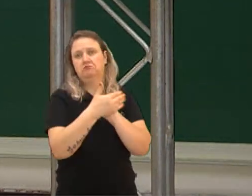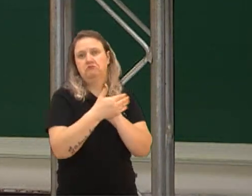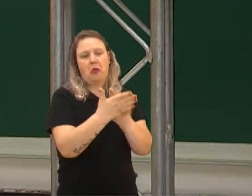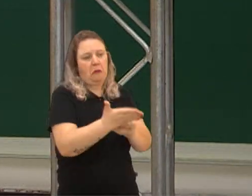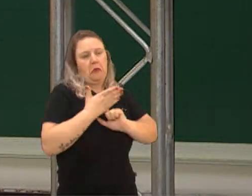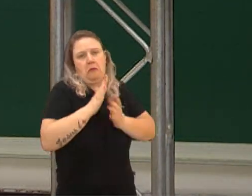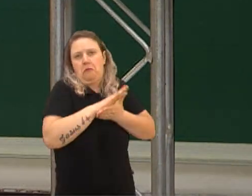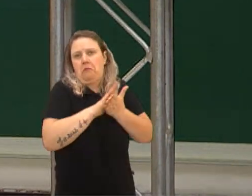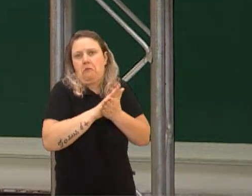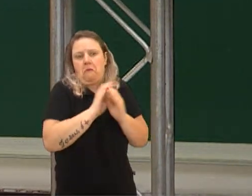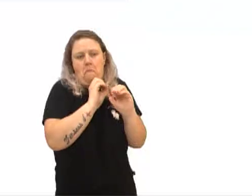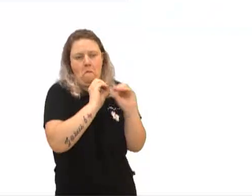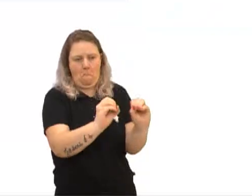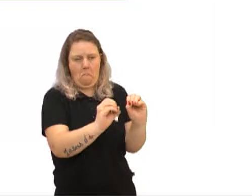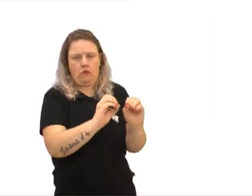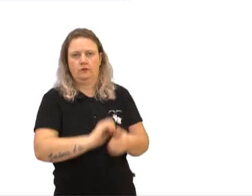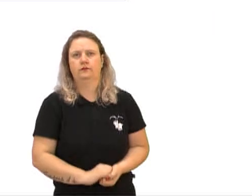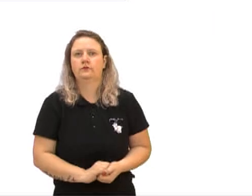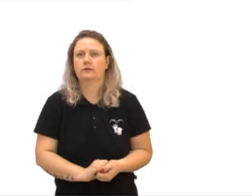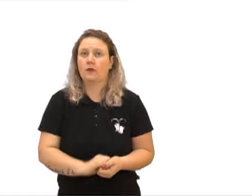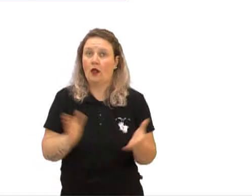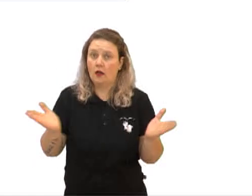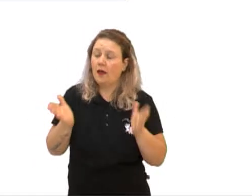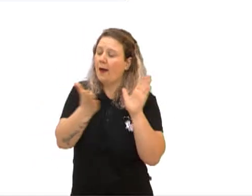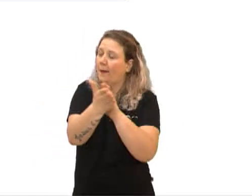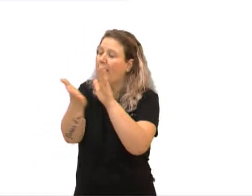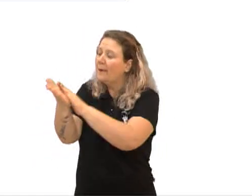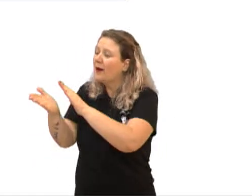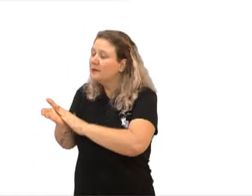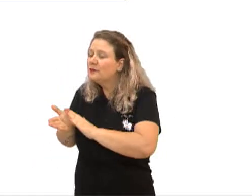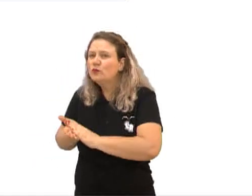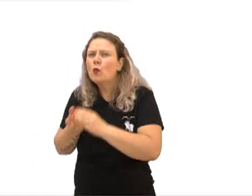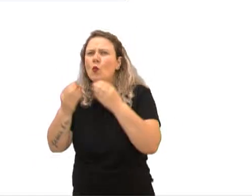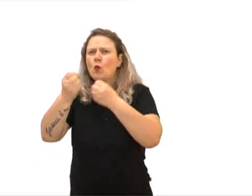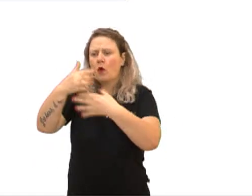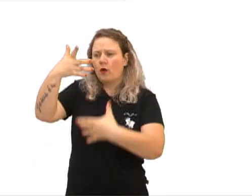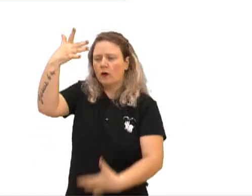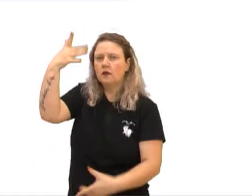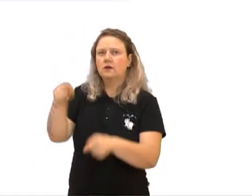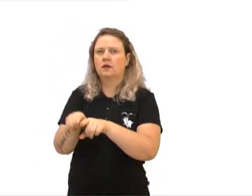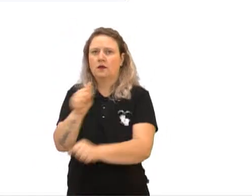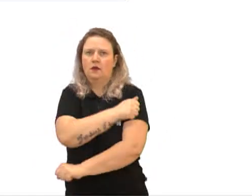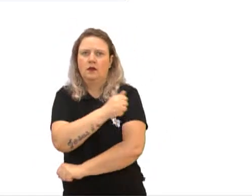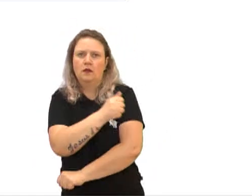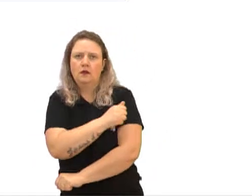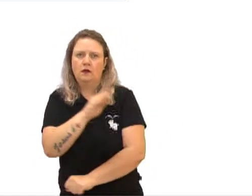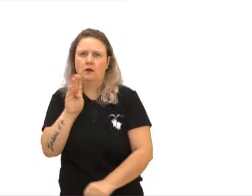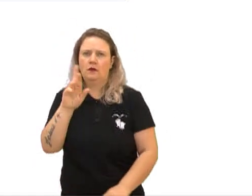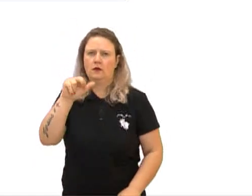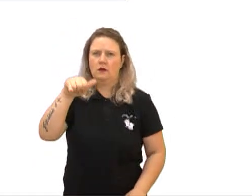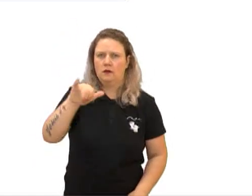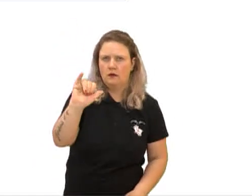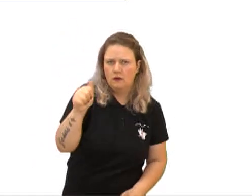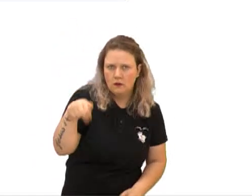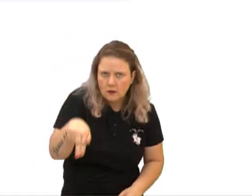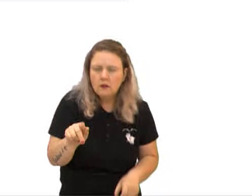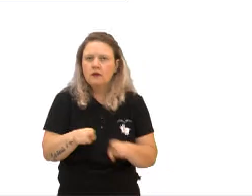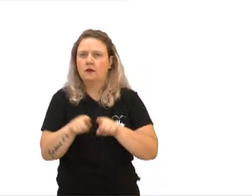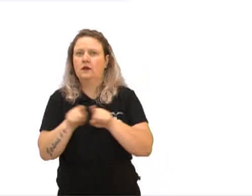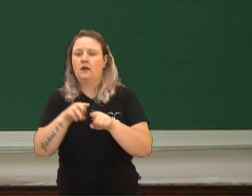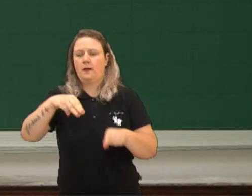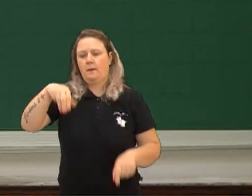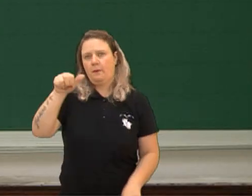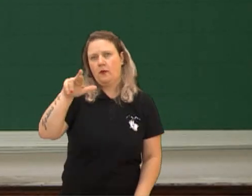inexistente. Então, professora Rosa, eu quero dar parabéns a muitos alunos que colocaram o Brian, a Raíssa, a Maria,